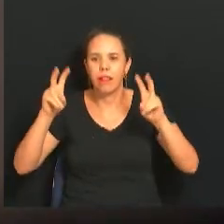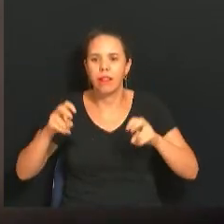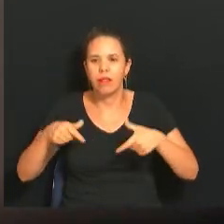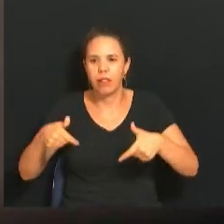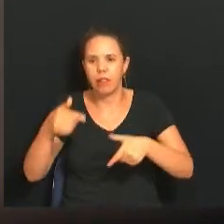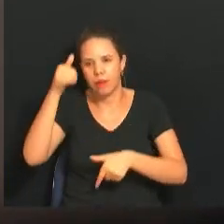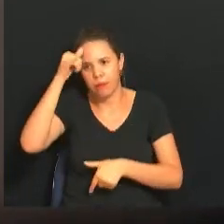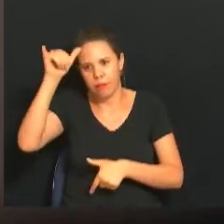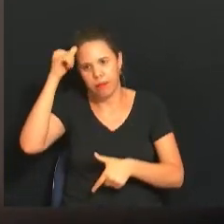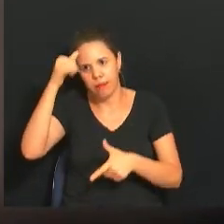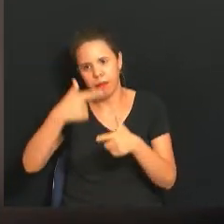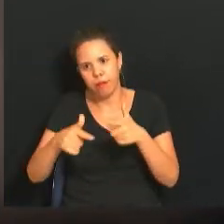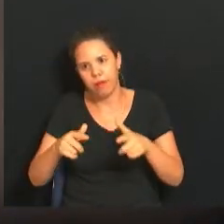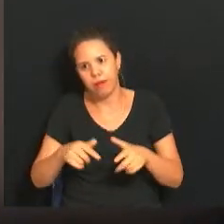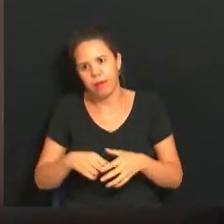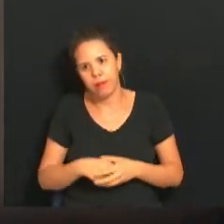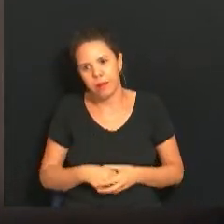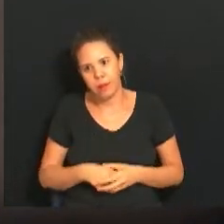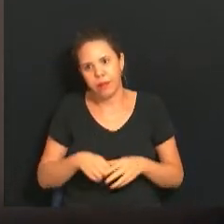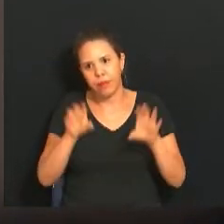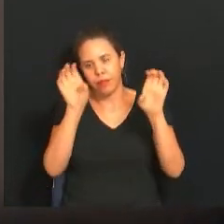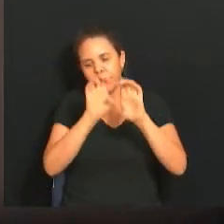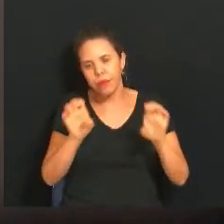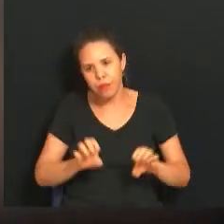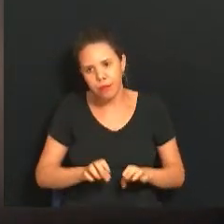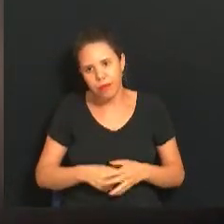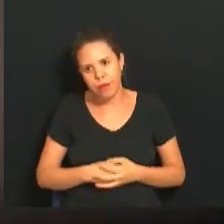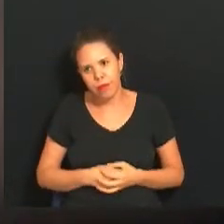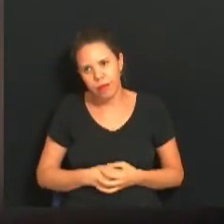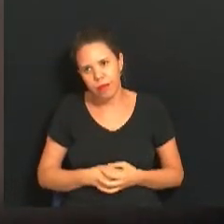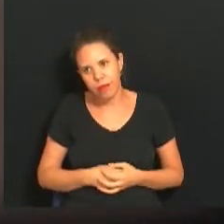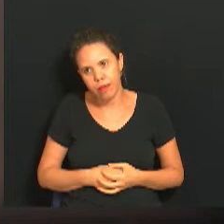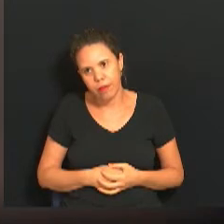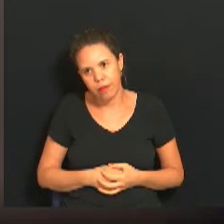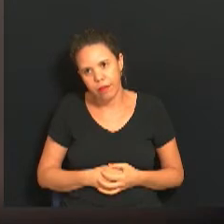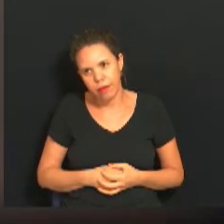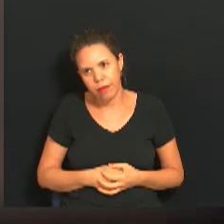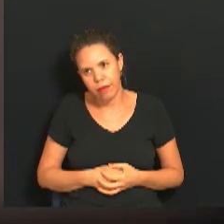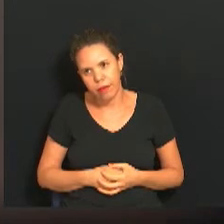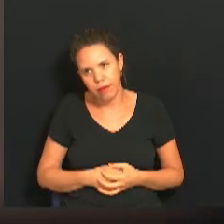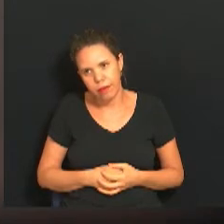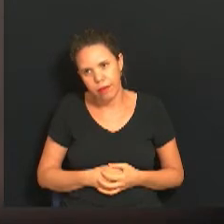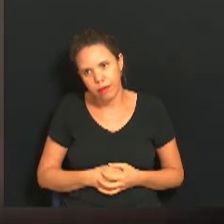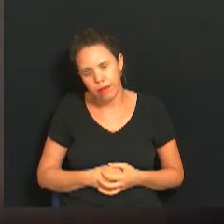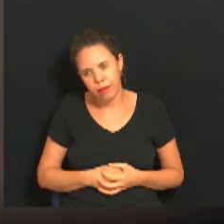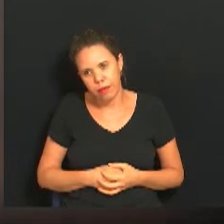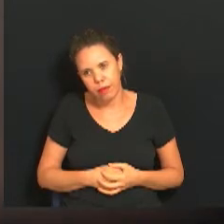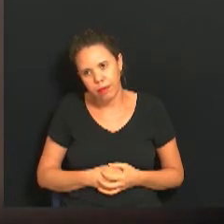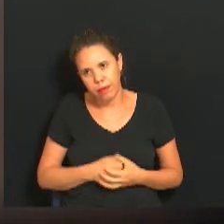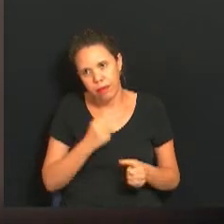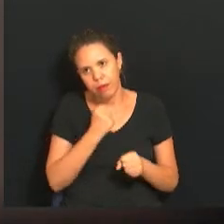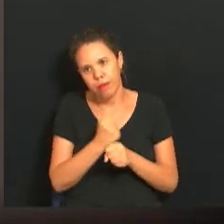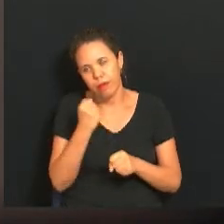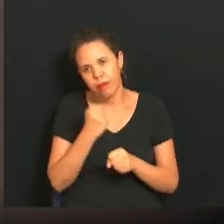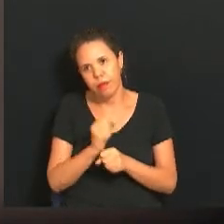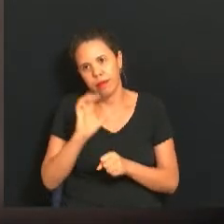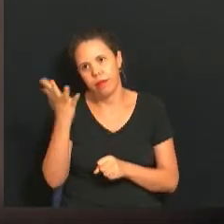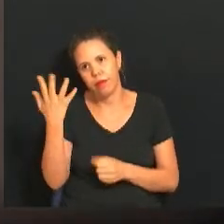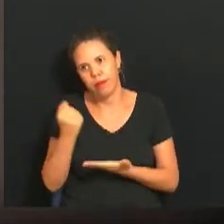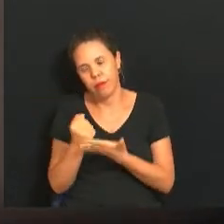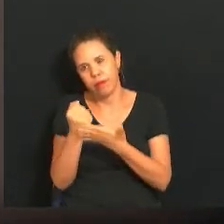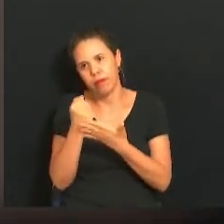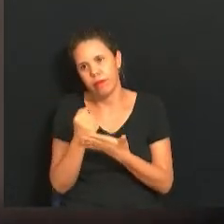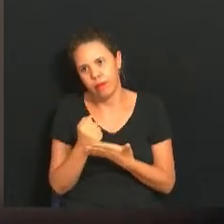preventivas, reativas, a estrutura preventiva, as informações que podem nos